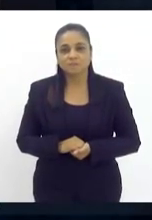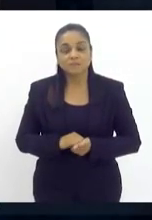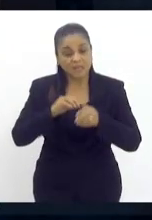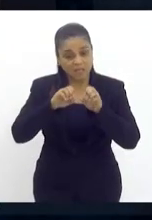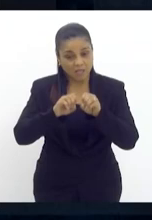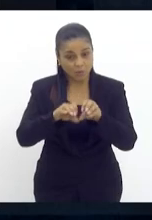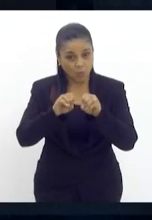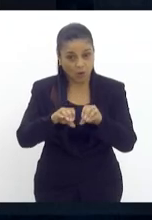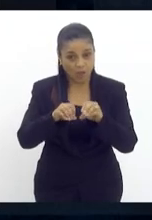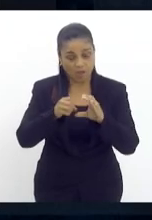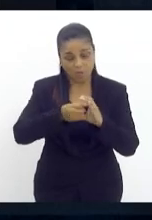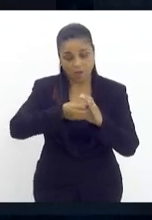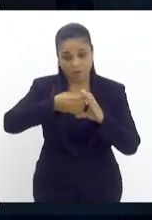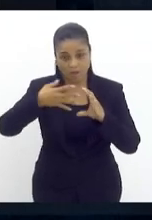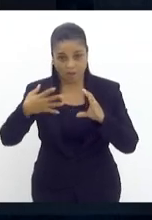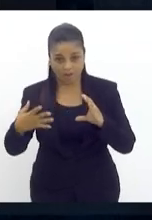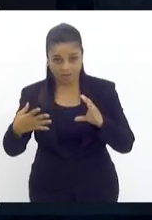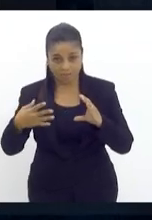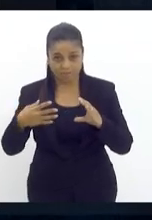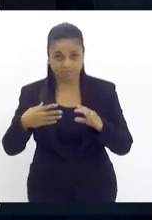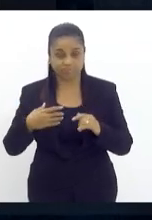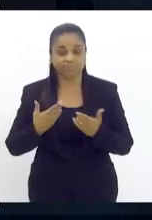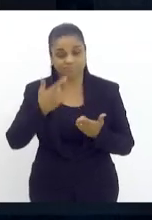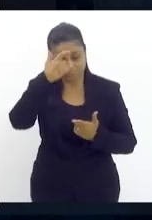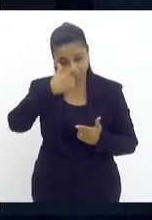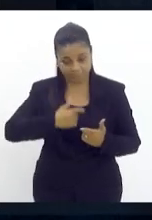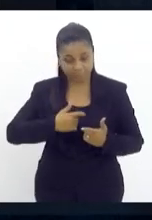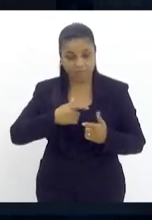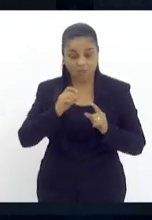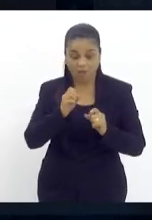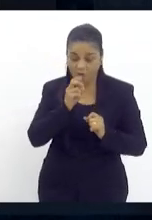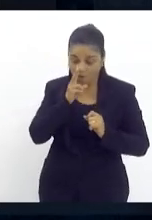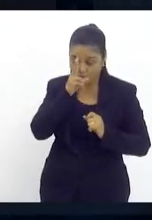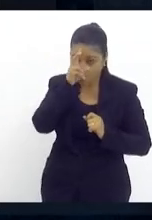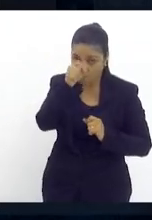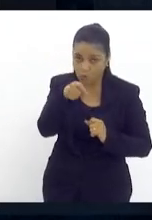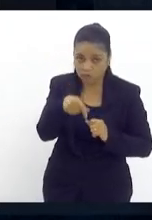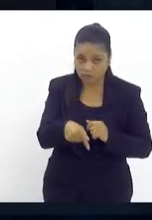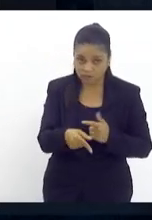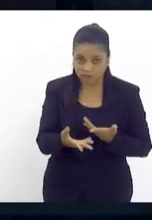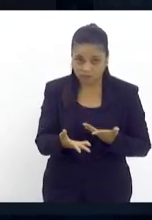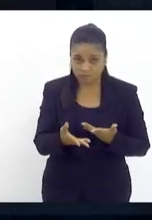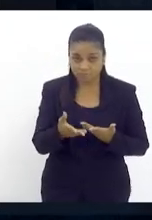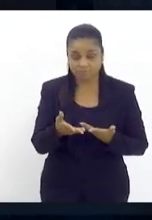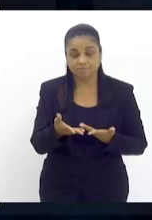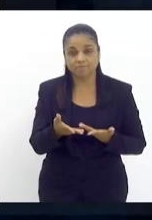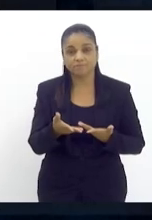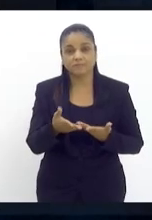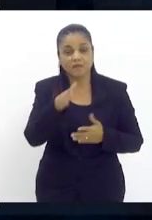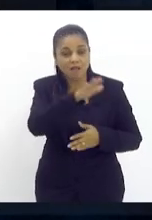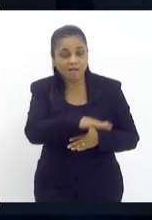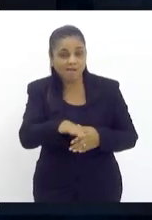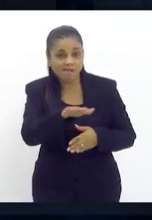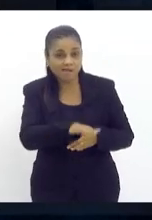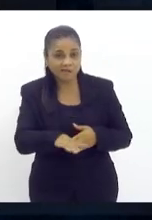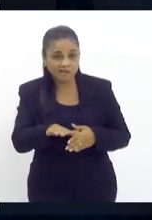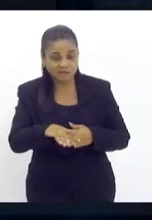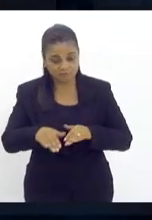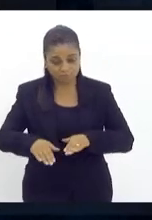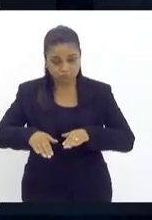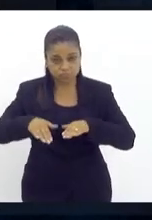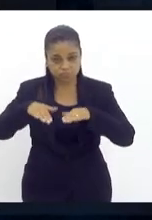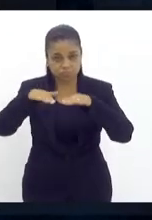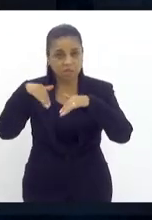Educar o caráter, né? É preciso fortalecer, né, o caráter para que a criança possa crescer